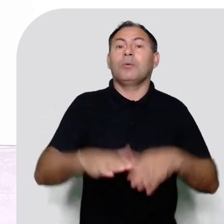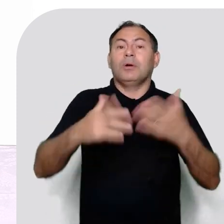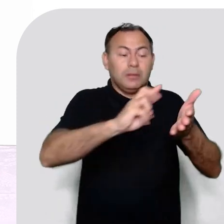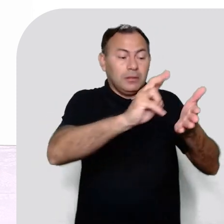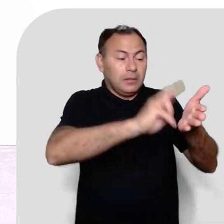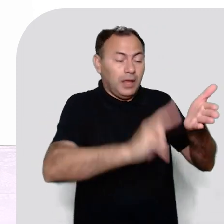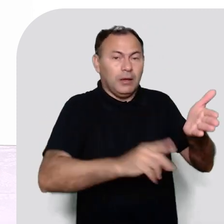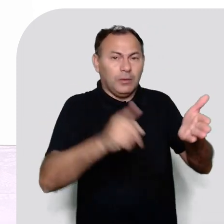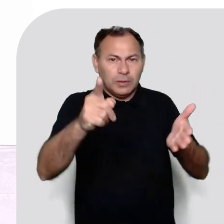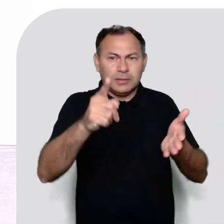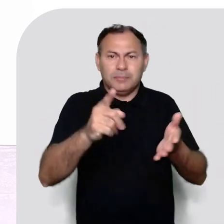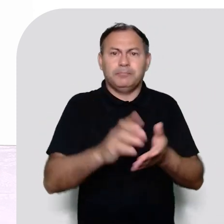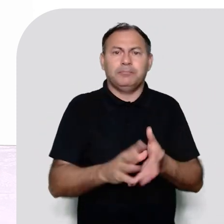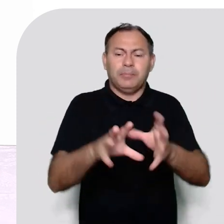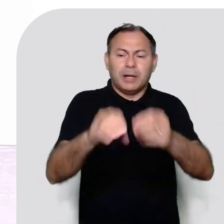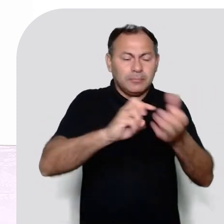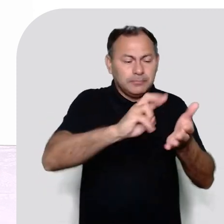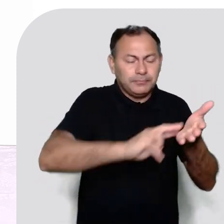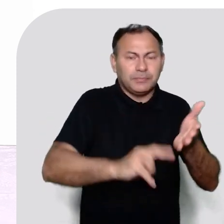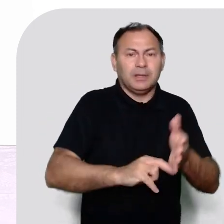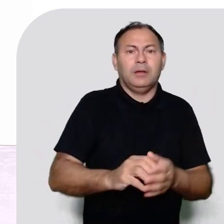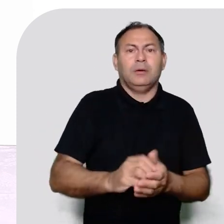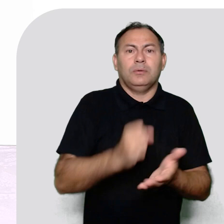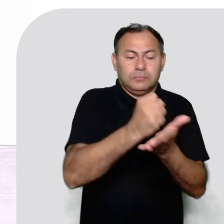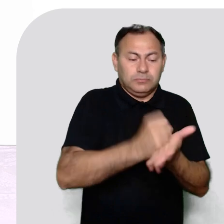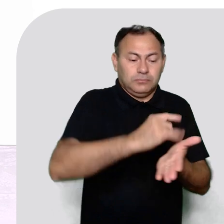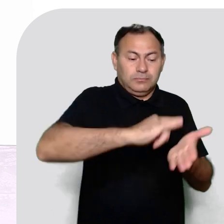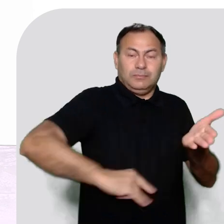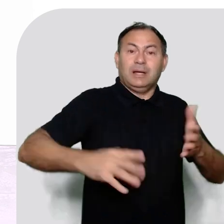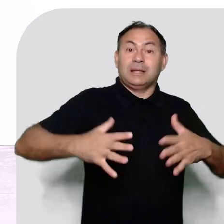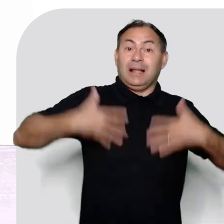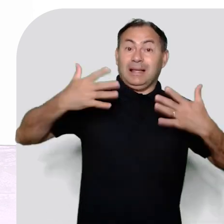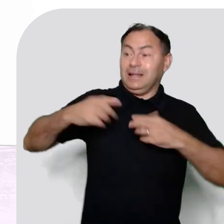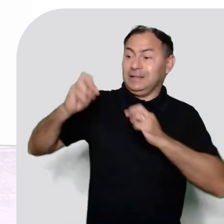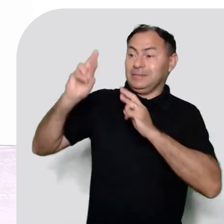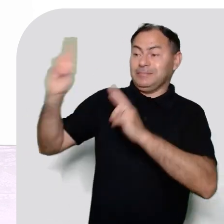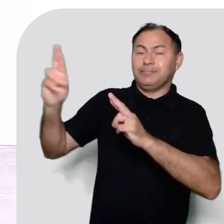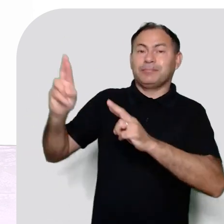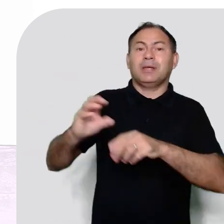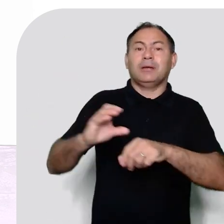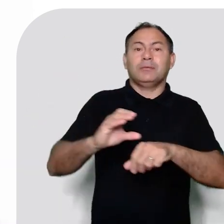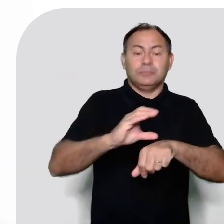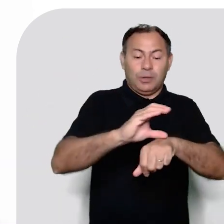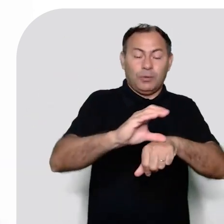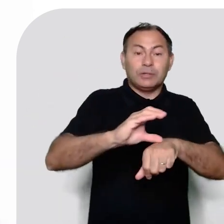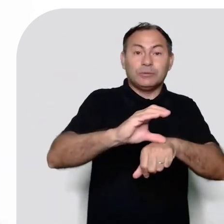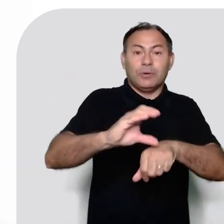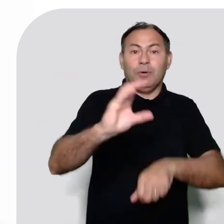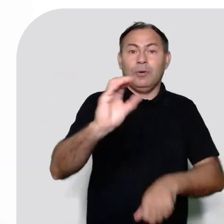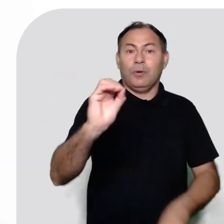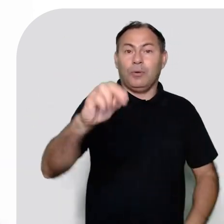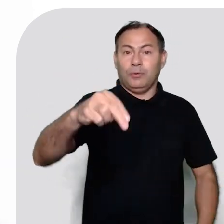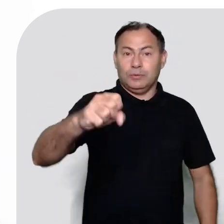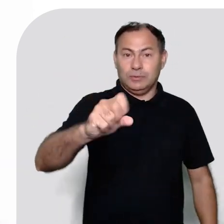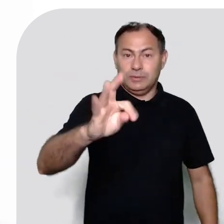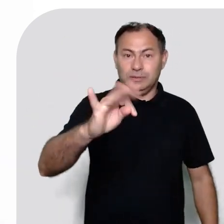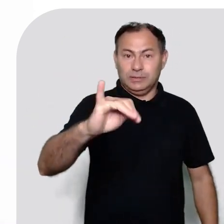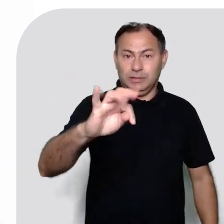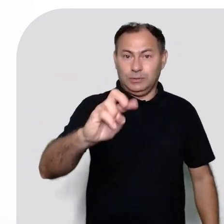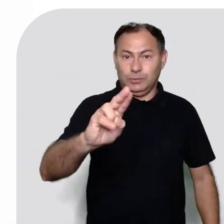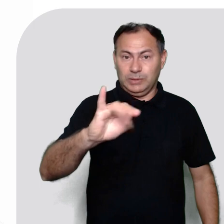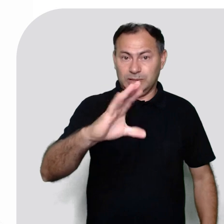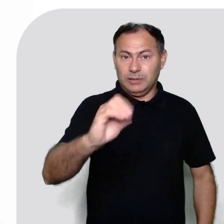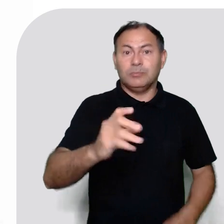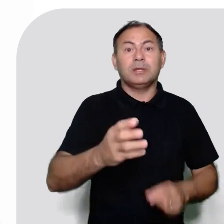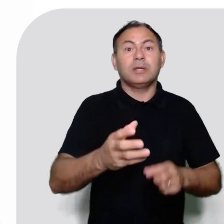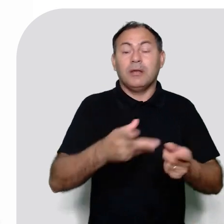se você pega para ler a Gaudium et Spes, é uma constituição atual, fala para nós no